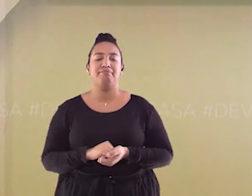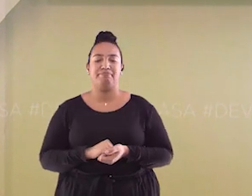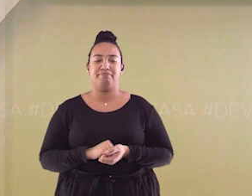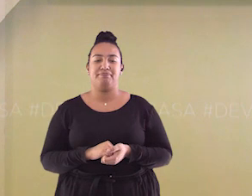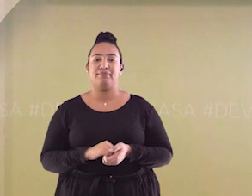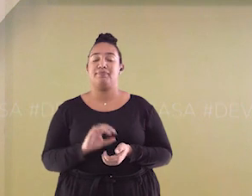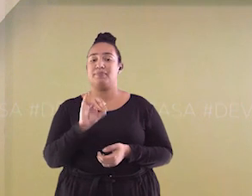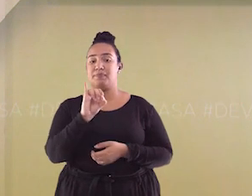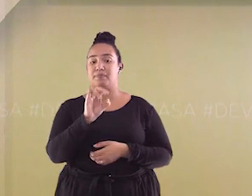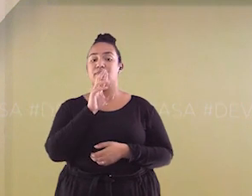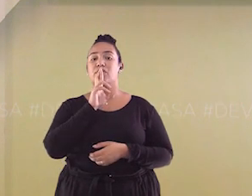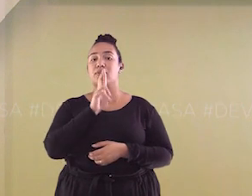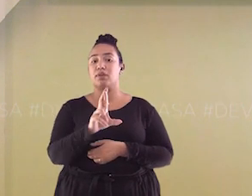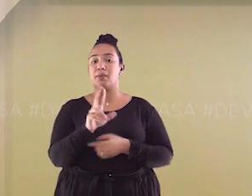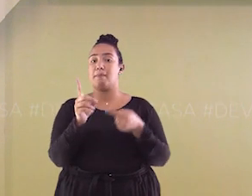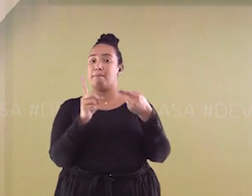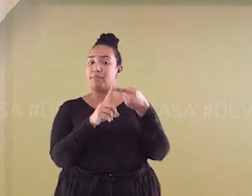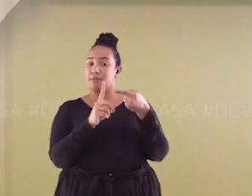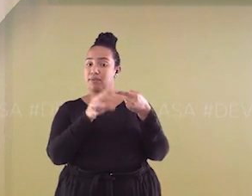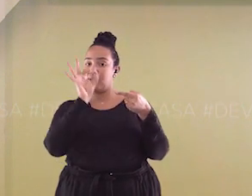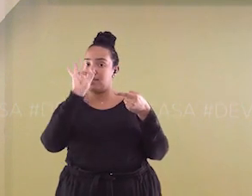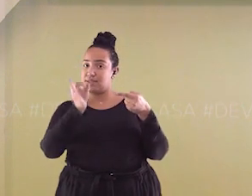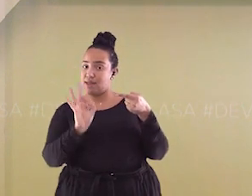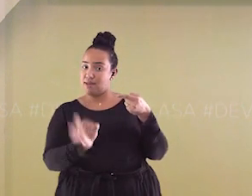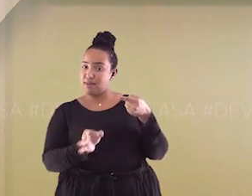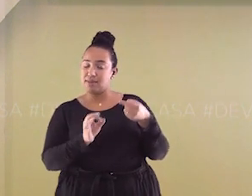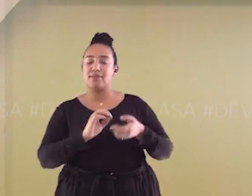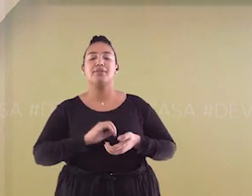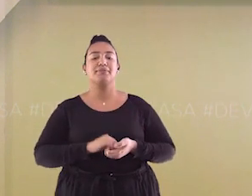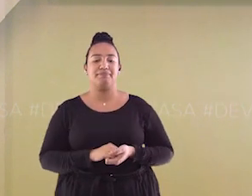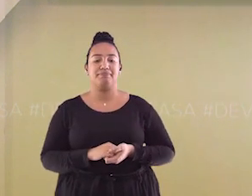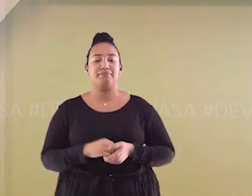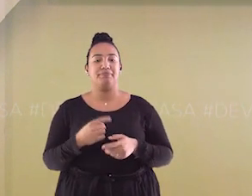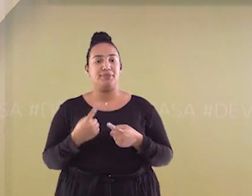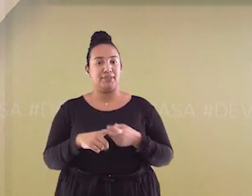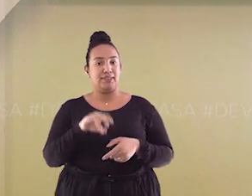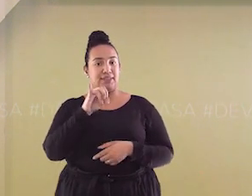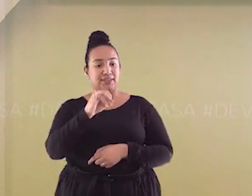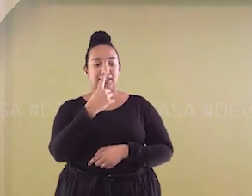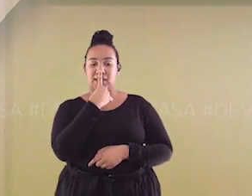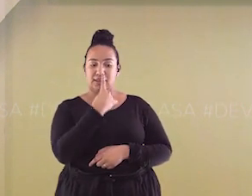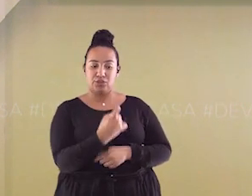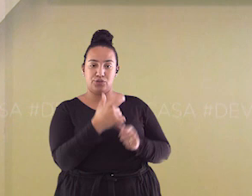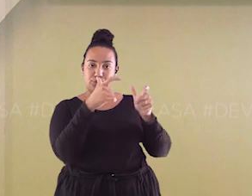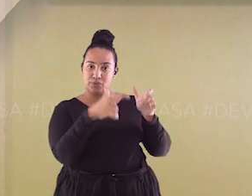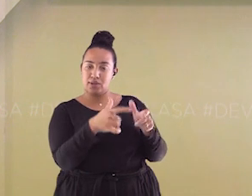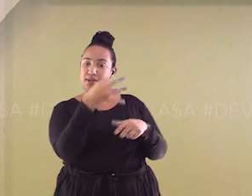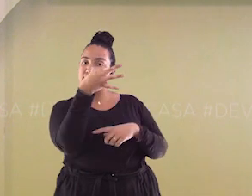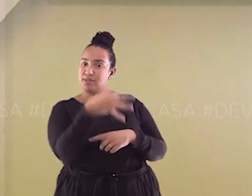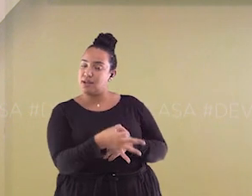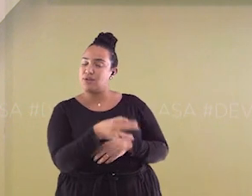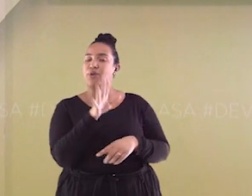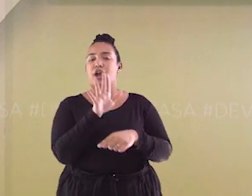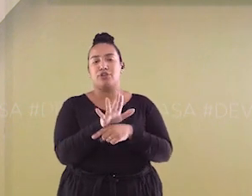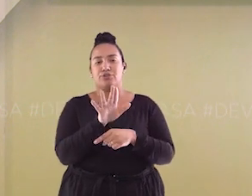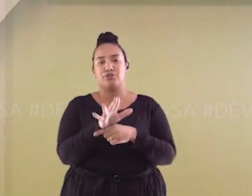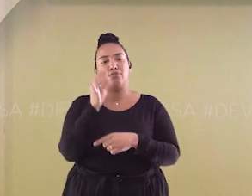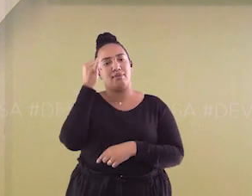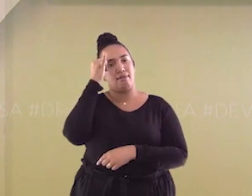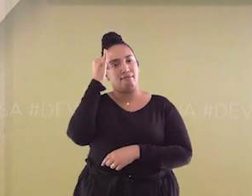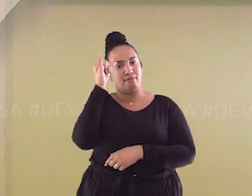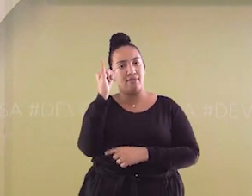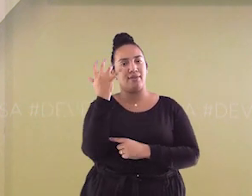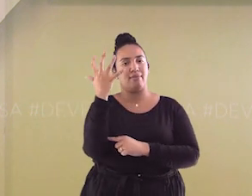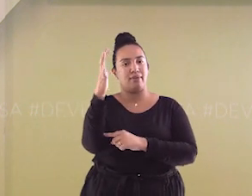Muito bem, quem disse ser a opção A acertou. Afinal, jogar o lixo na lixeira contribui para evitarmos